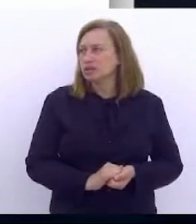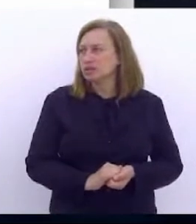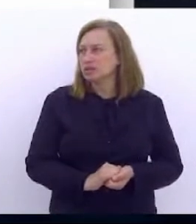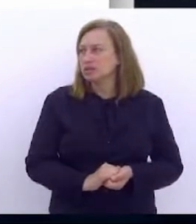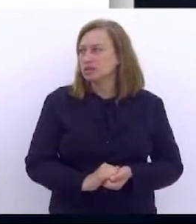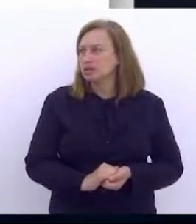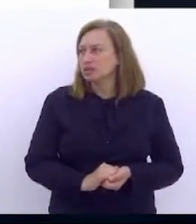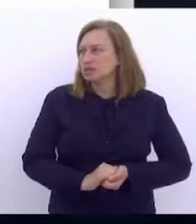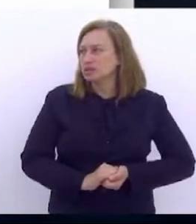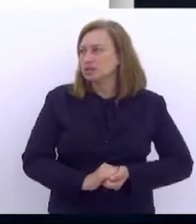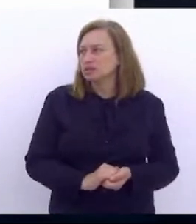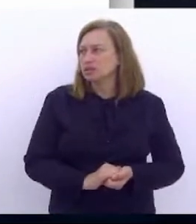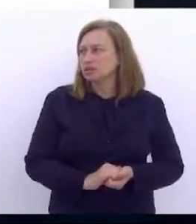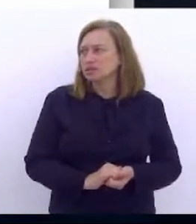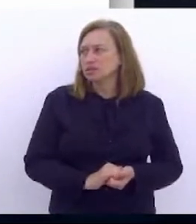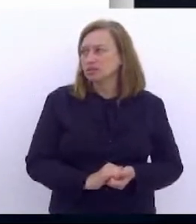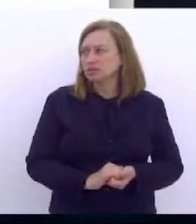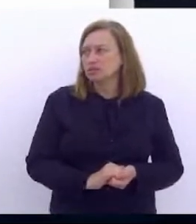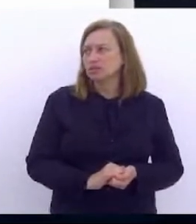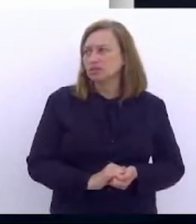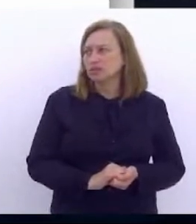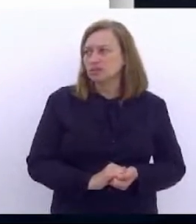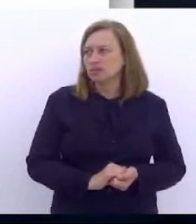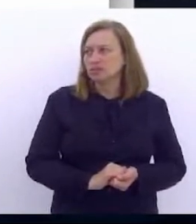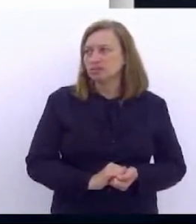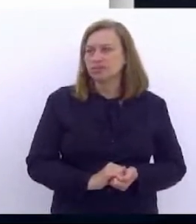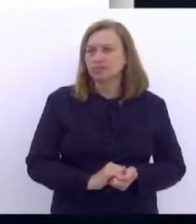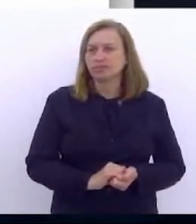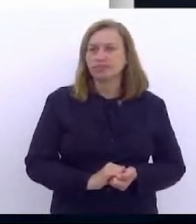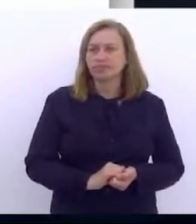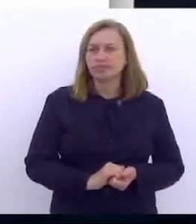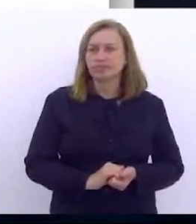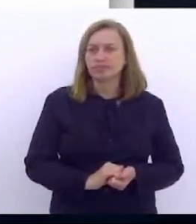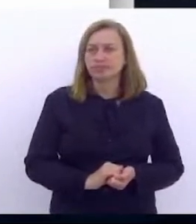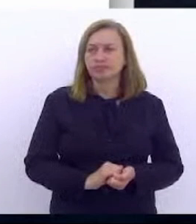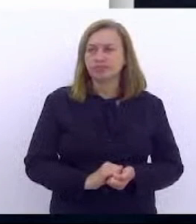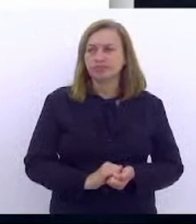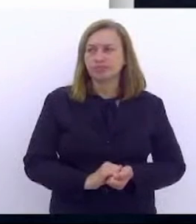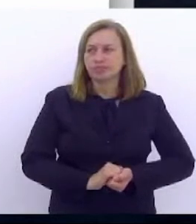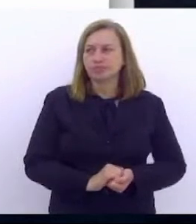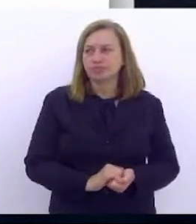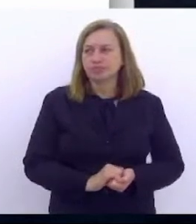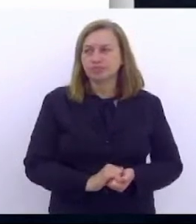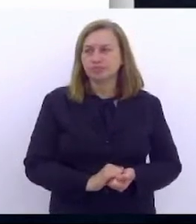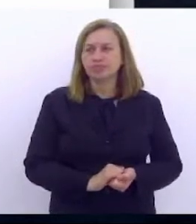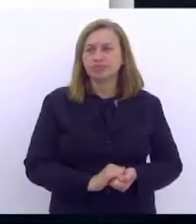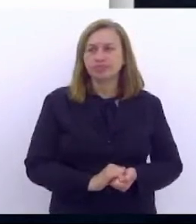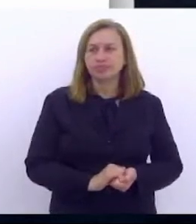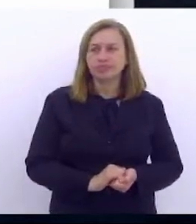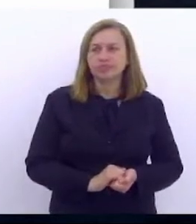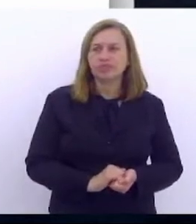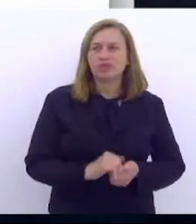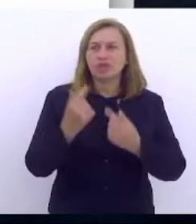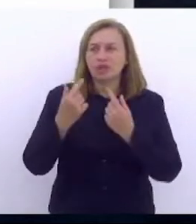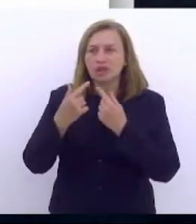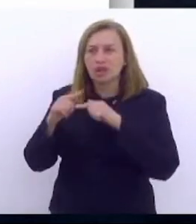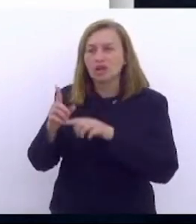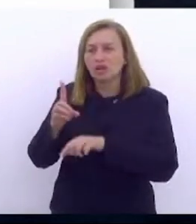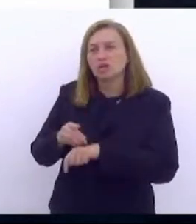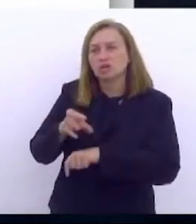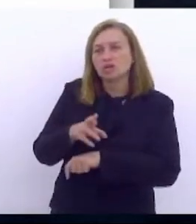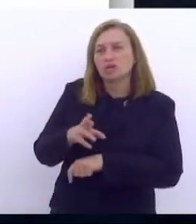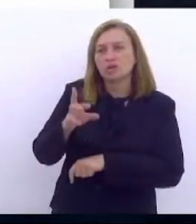proporcionalidade, do conflito de direitos, né, entre a mulher e o feto, que aí eles fazem aquela análise jurídica e filosófica, que já foi criticada pelo Dr.